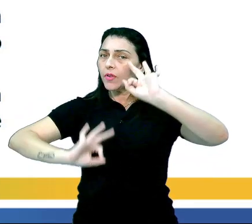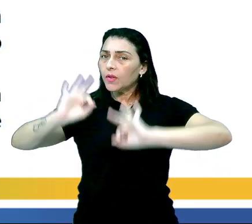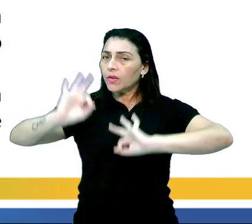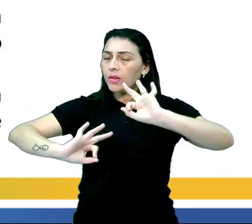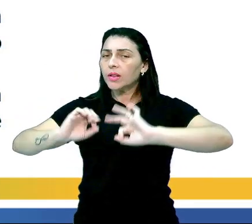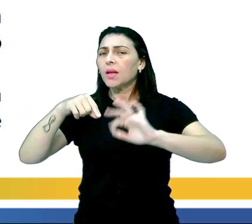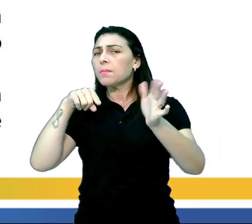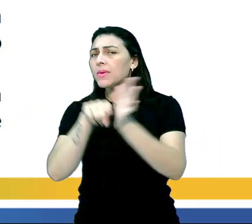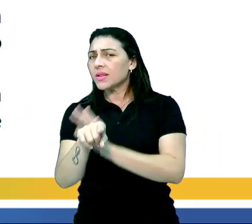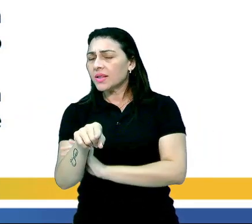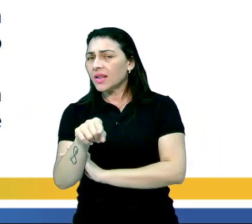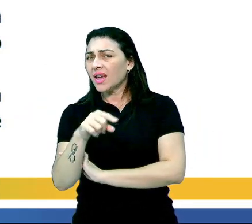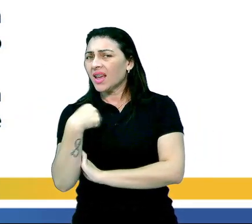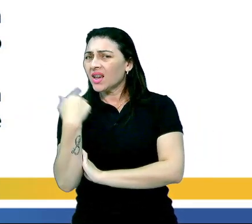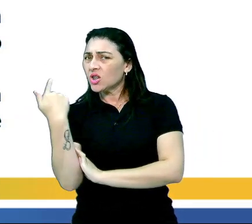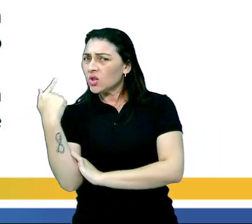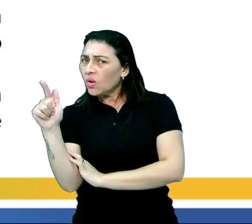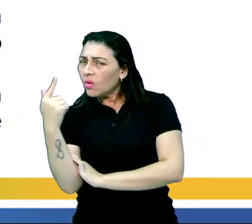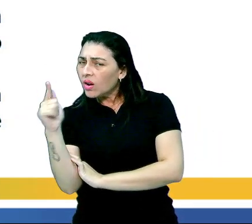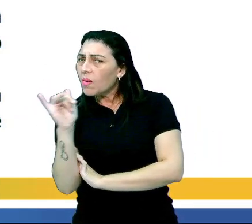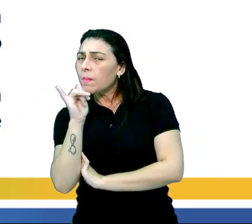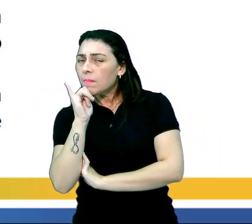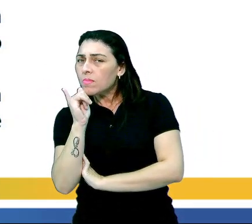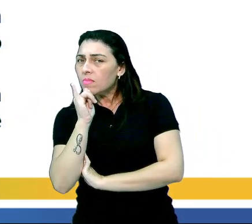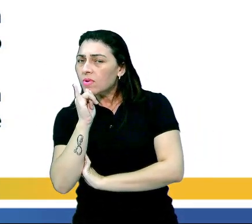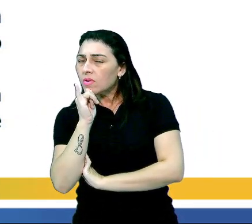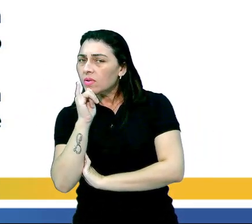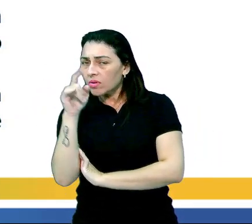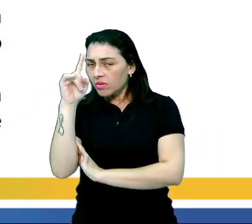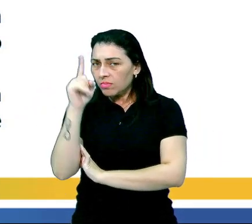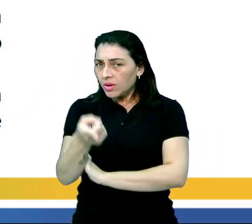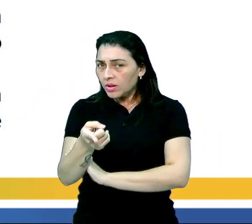vem aquela pergunta, será que a geografia, por exemplo,